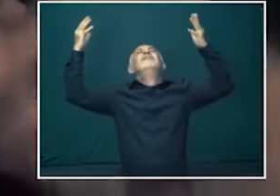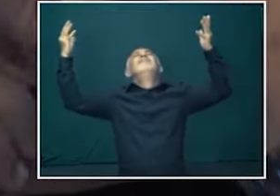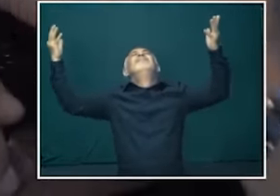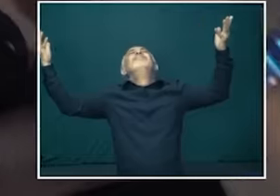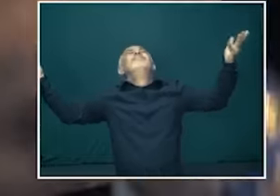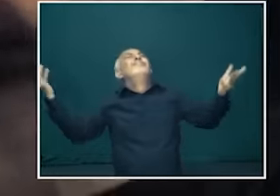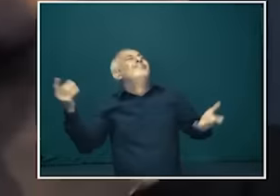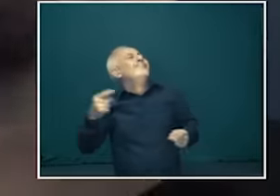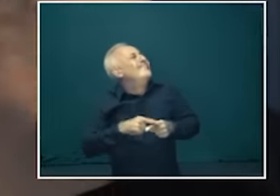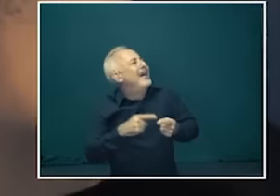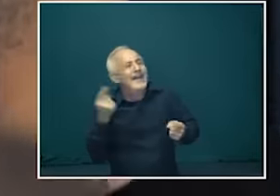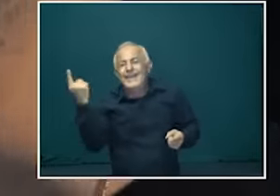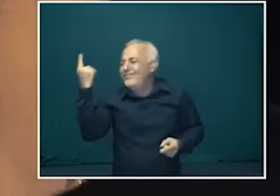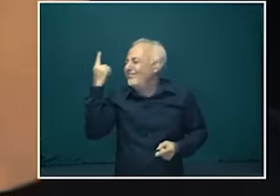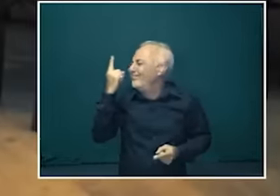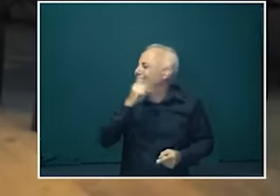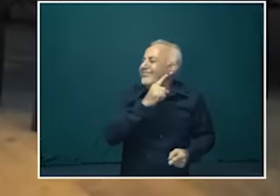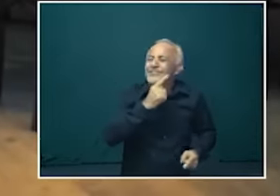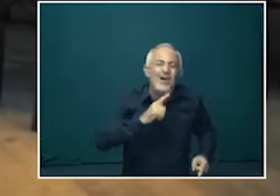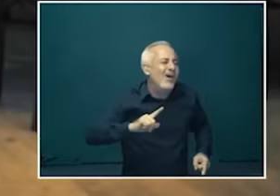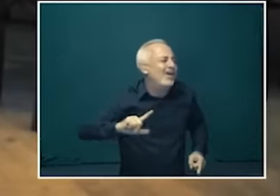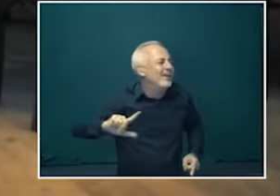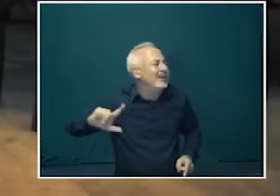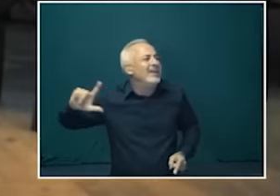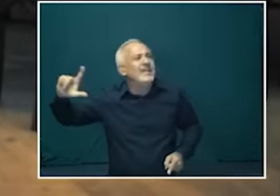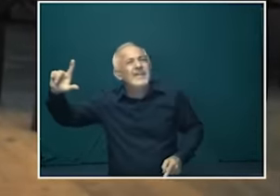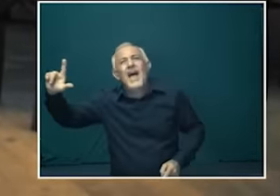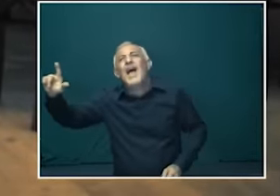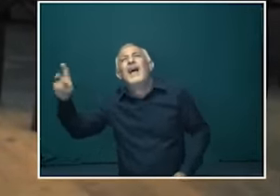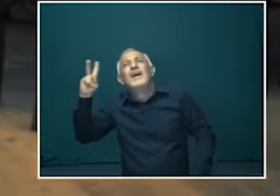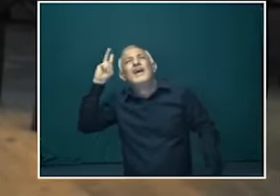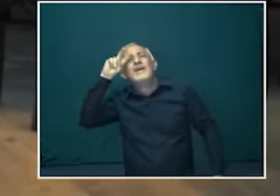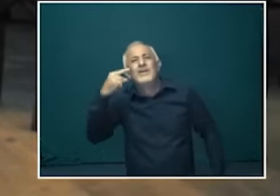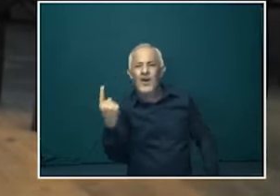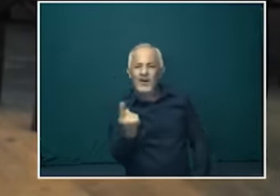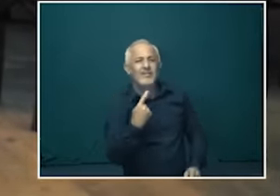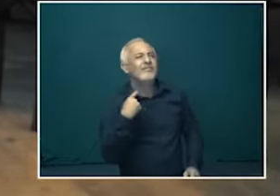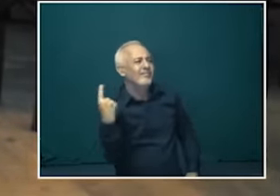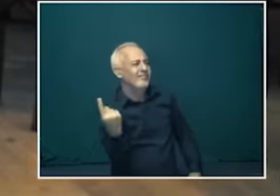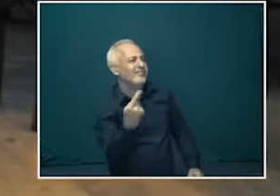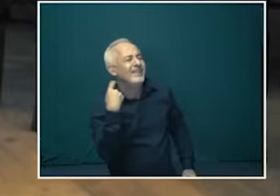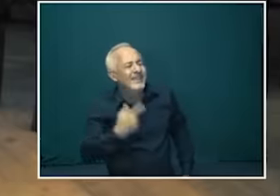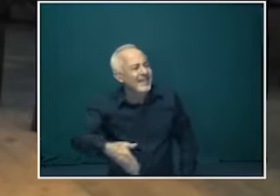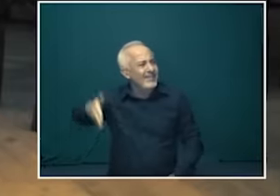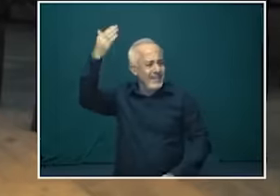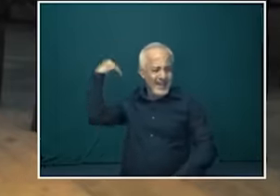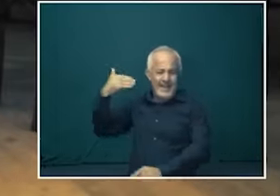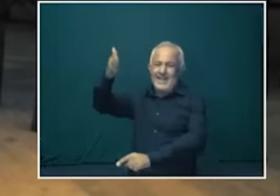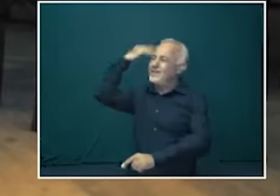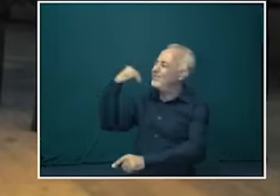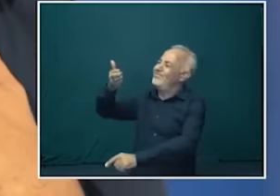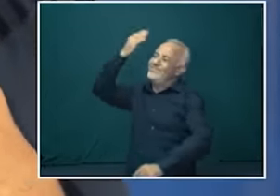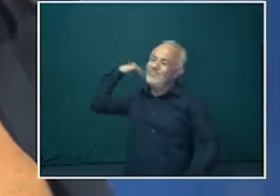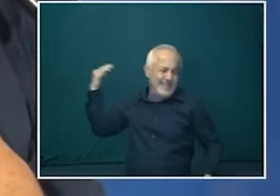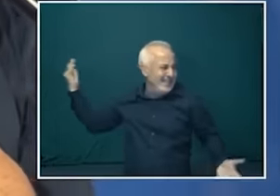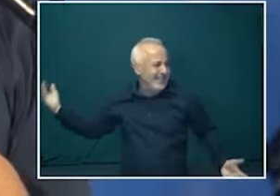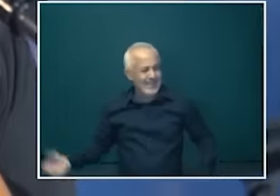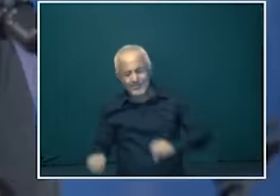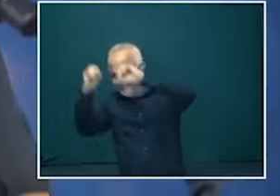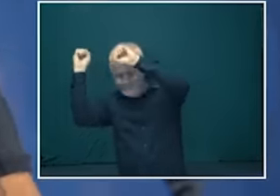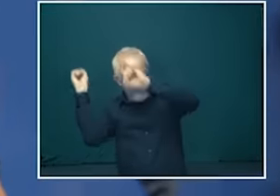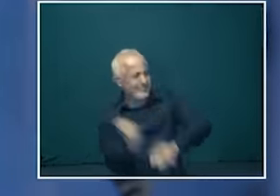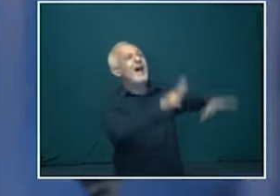e nessa fraqueza ter força pra fazer com que essa nossa história não passe de passado e